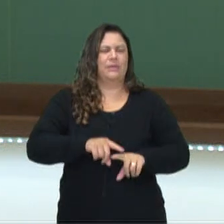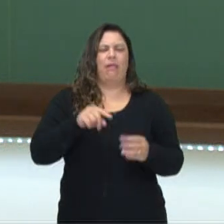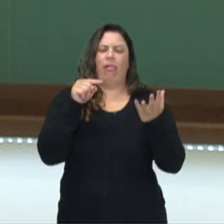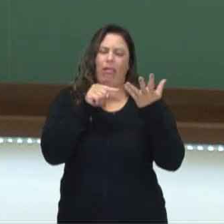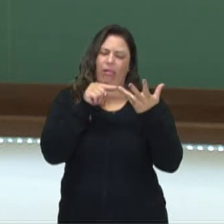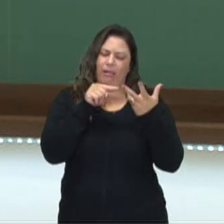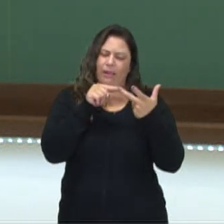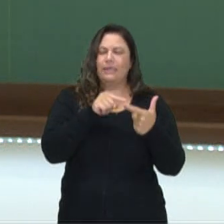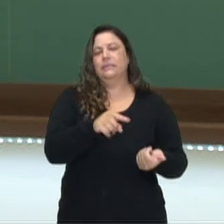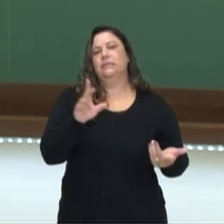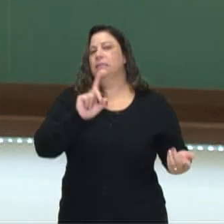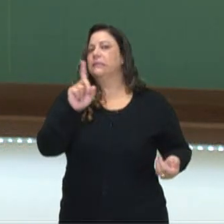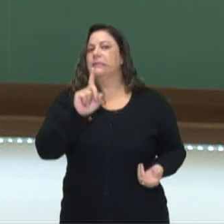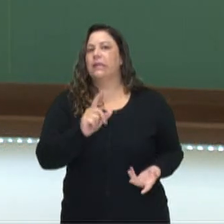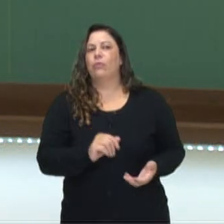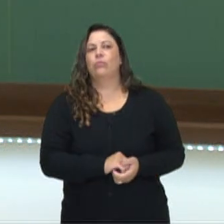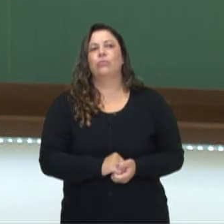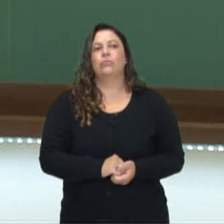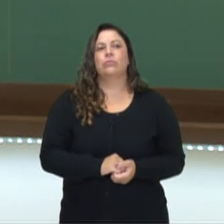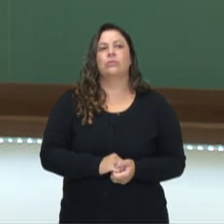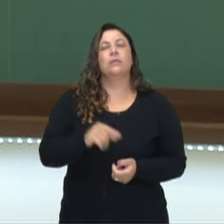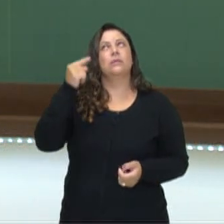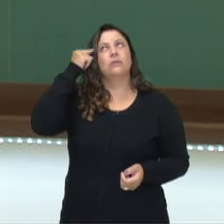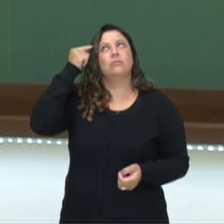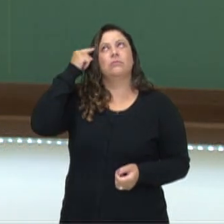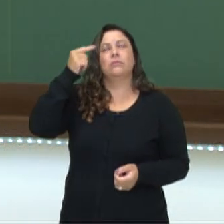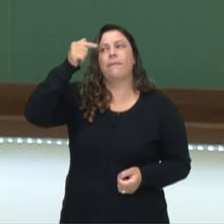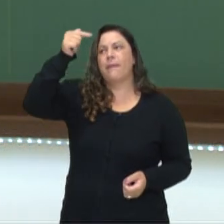contando um por um, né? O que, que eu posso pensar?